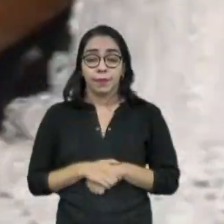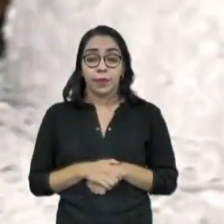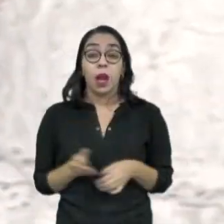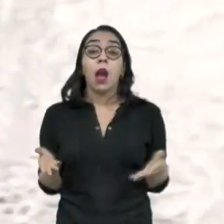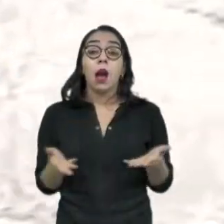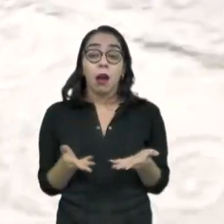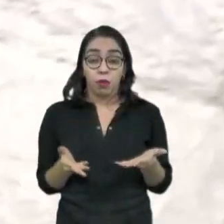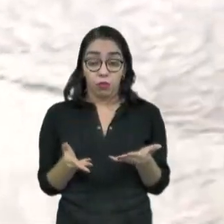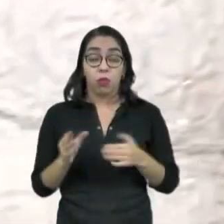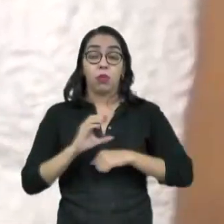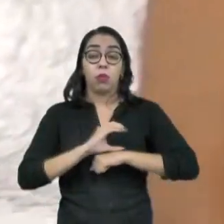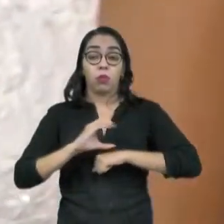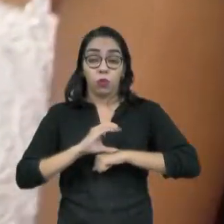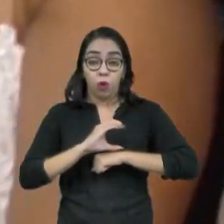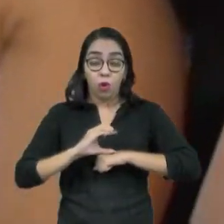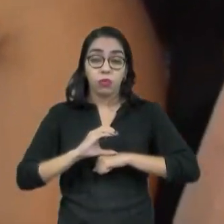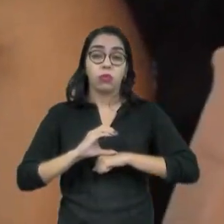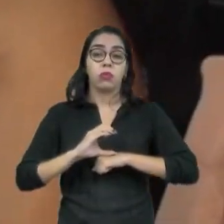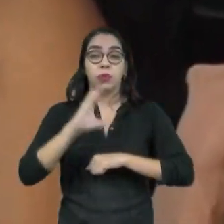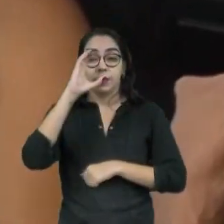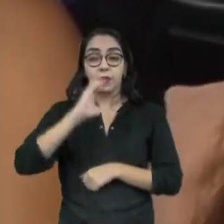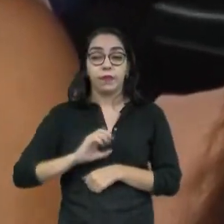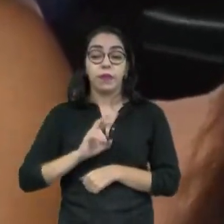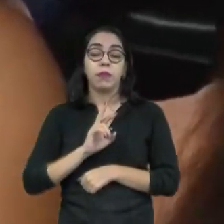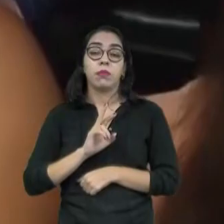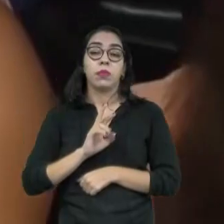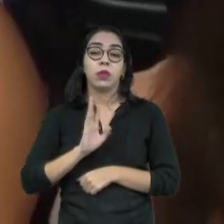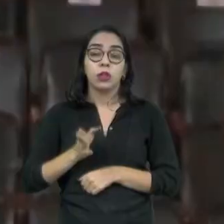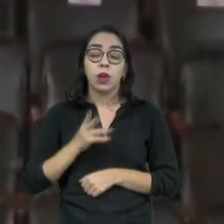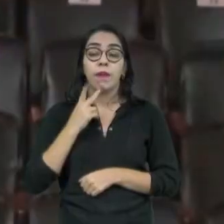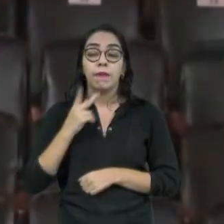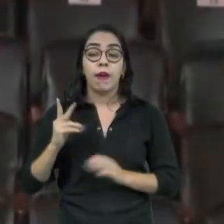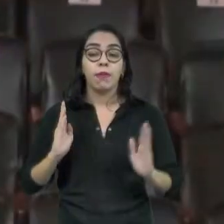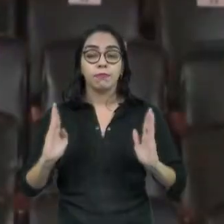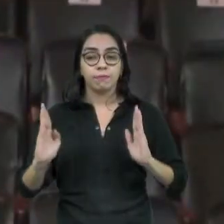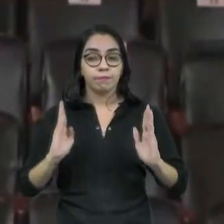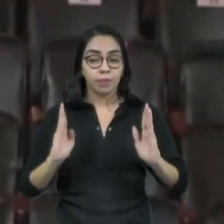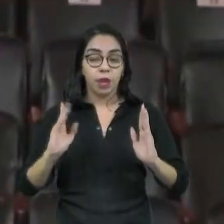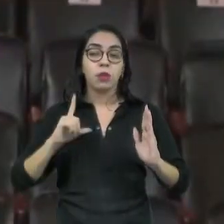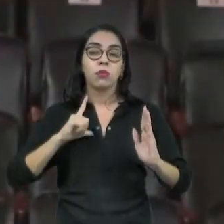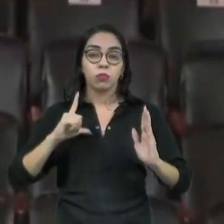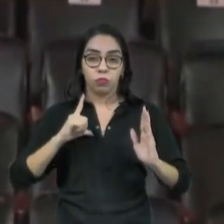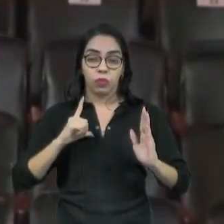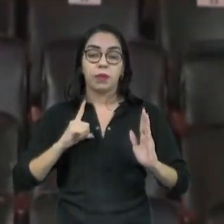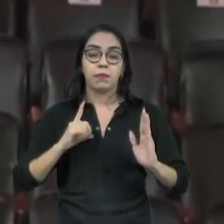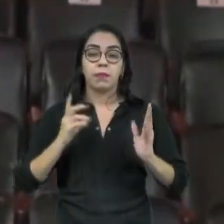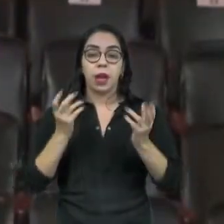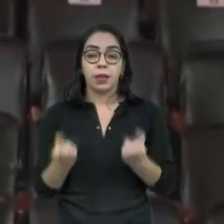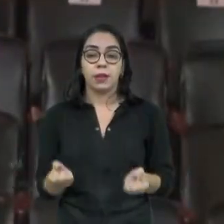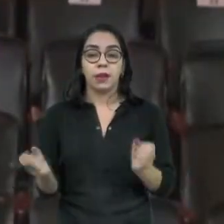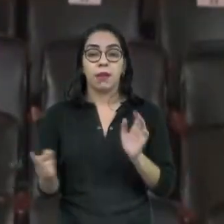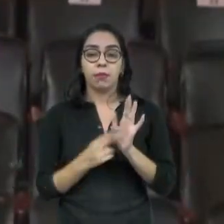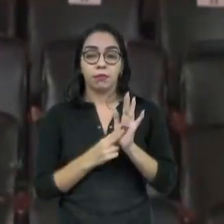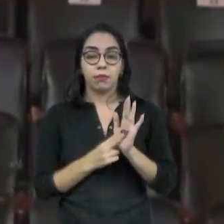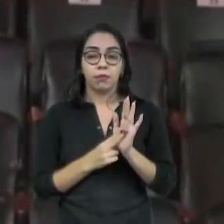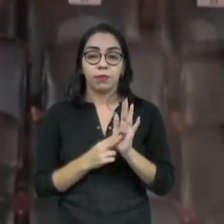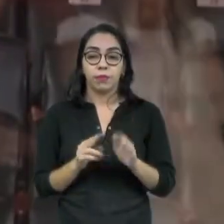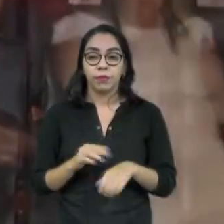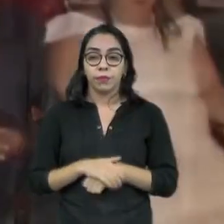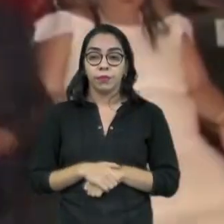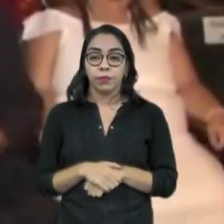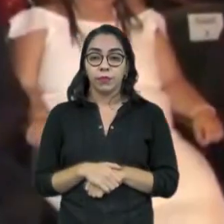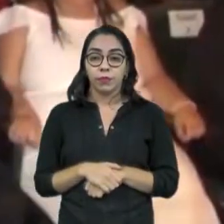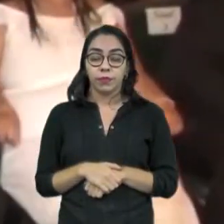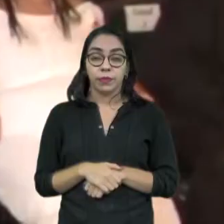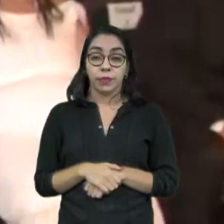Civil não menciona o prazo mínimo de duração da convivência para que se atribua a condição de união estável não sendo